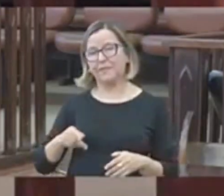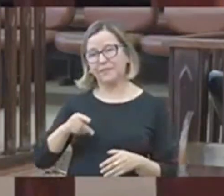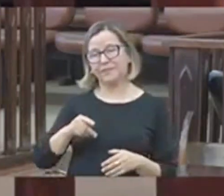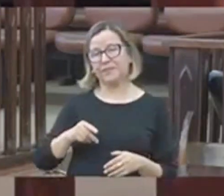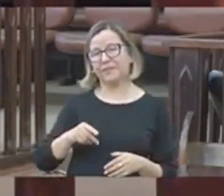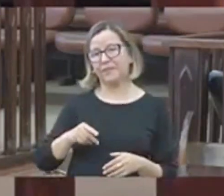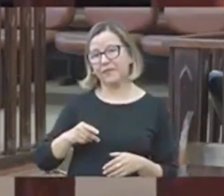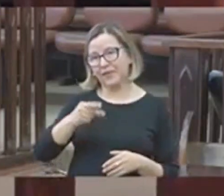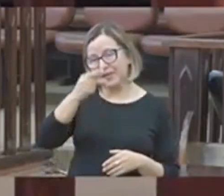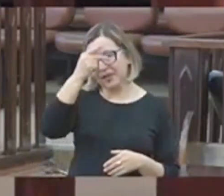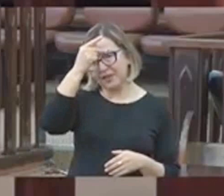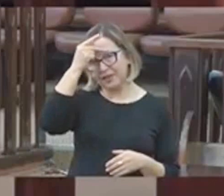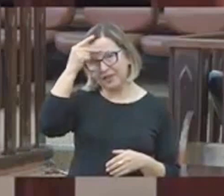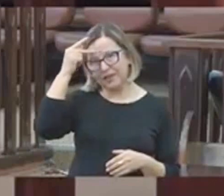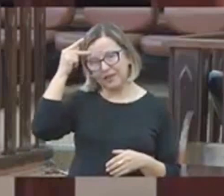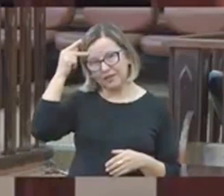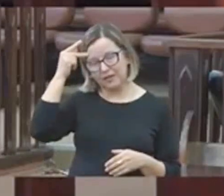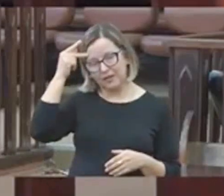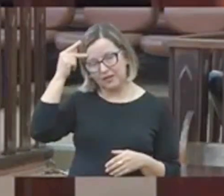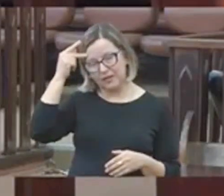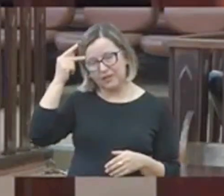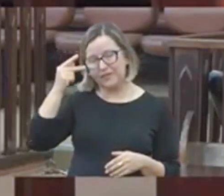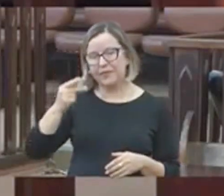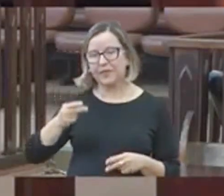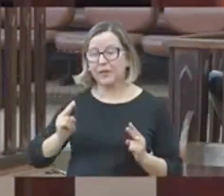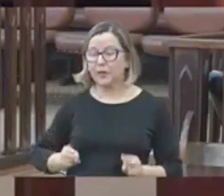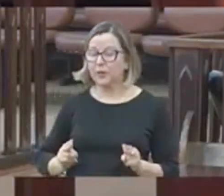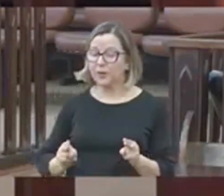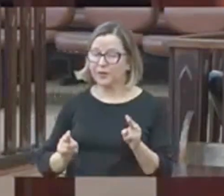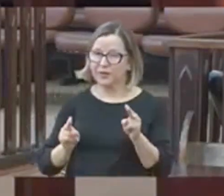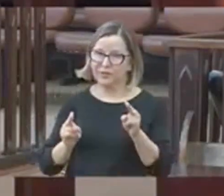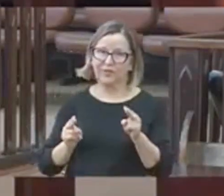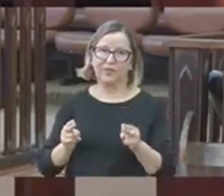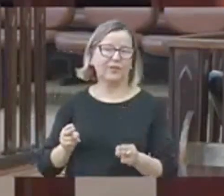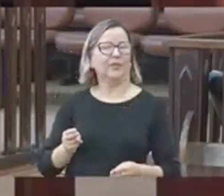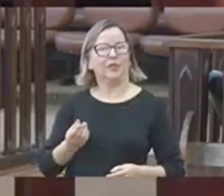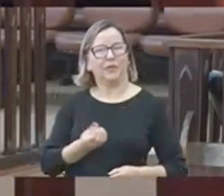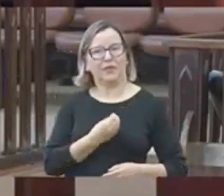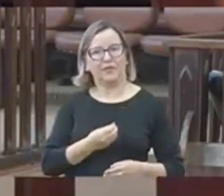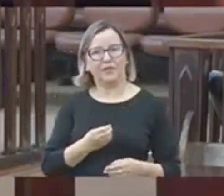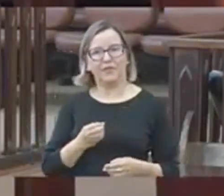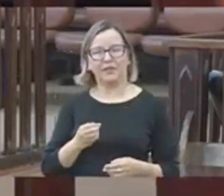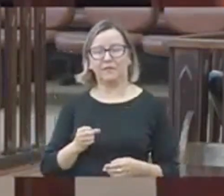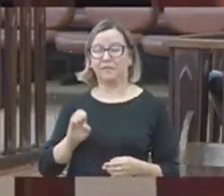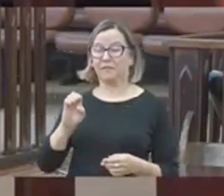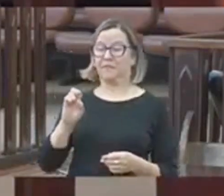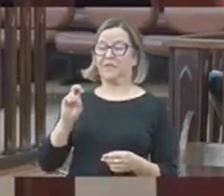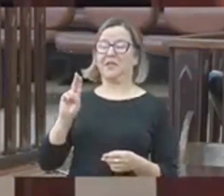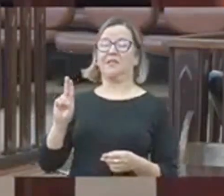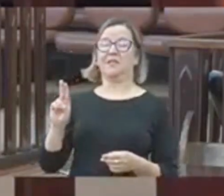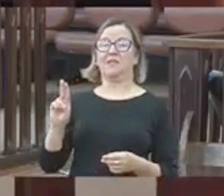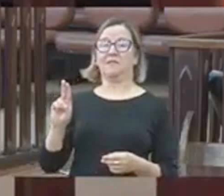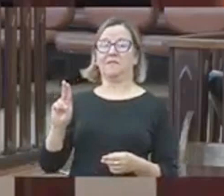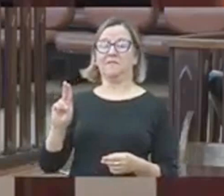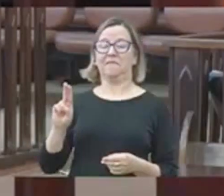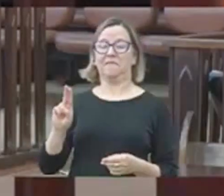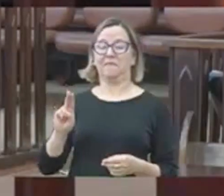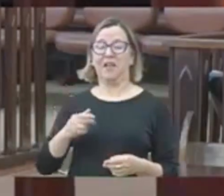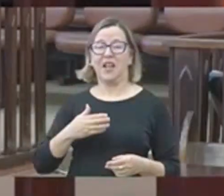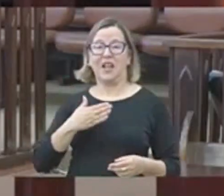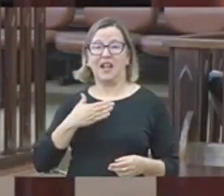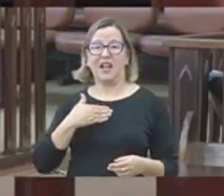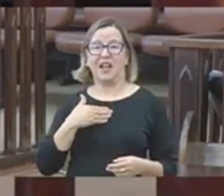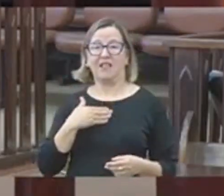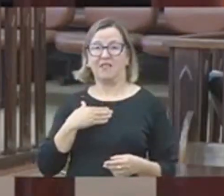Em todos os aspectos, ele vai querer que ele mesmo esteja à frente, que ele tenha